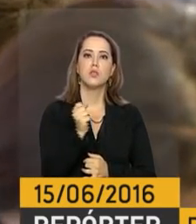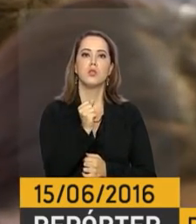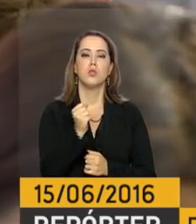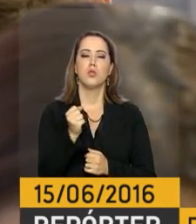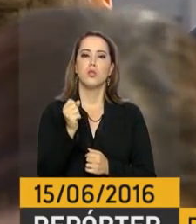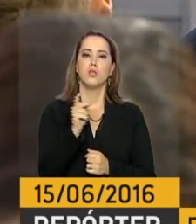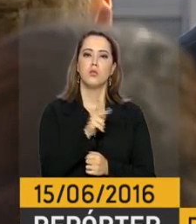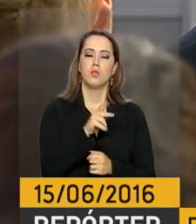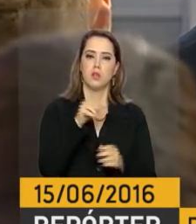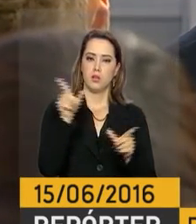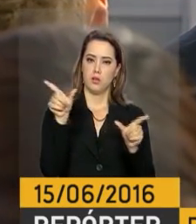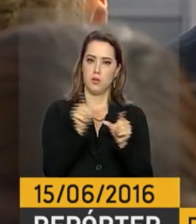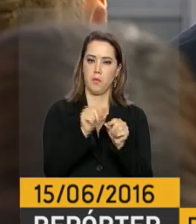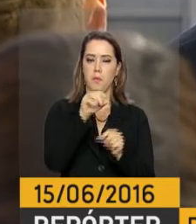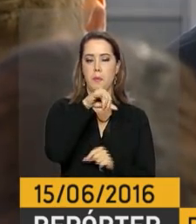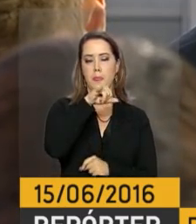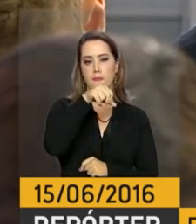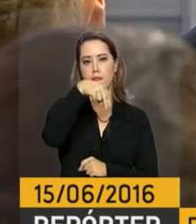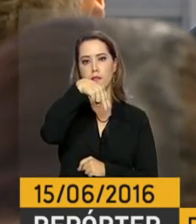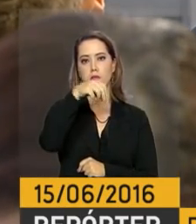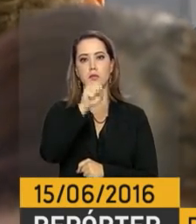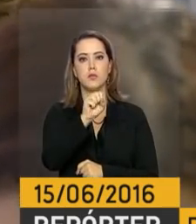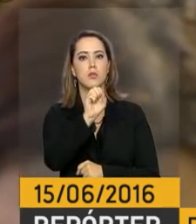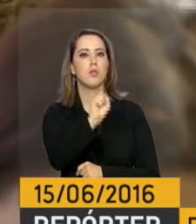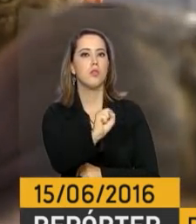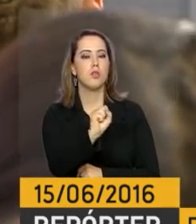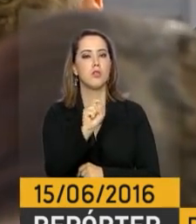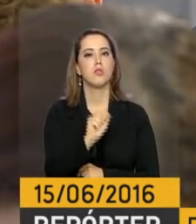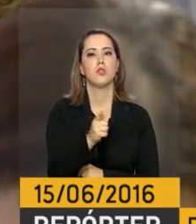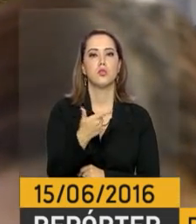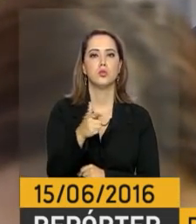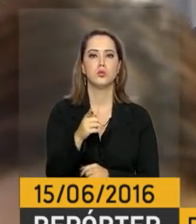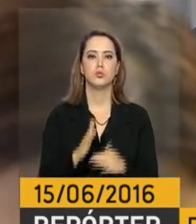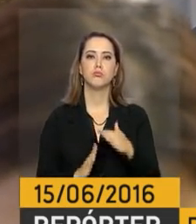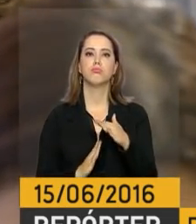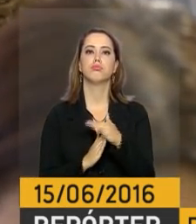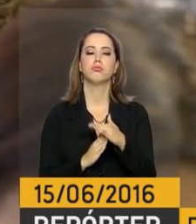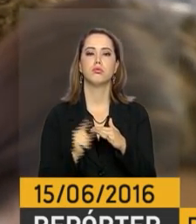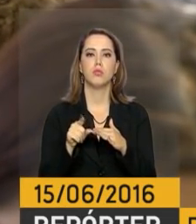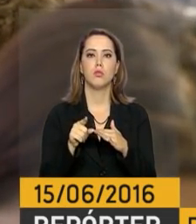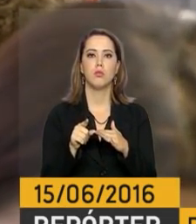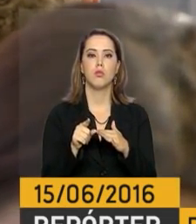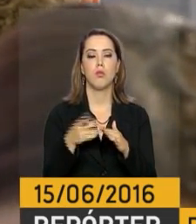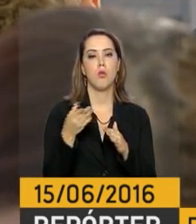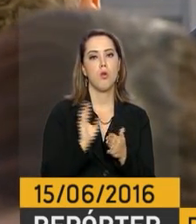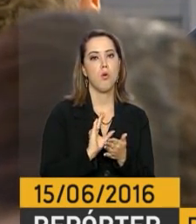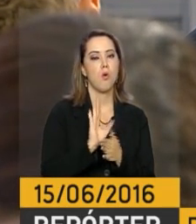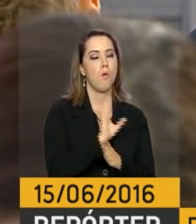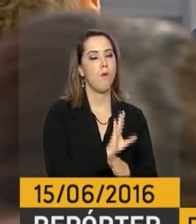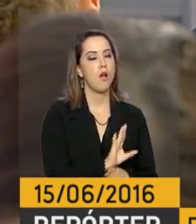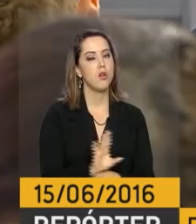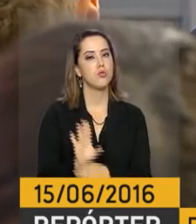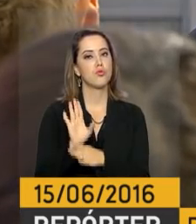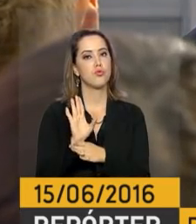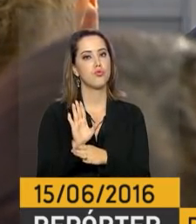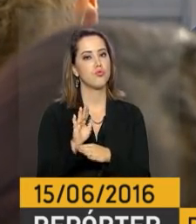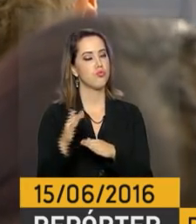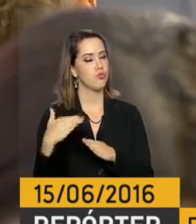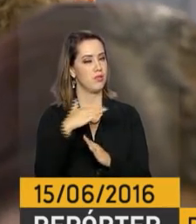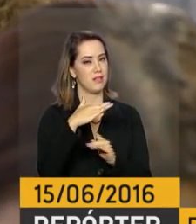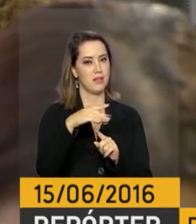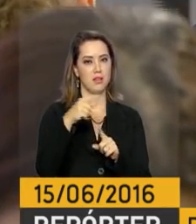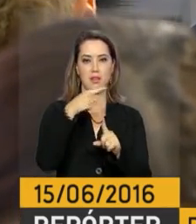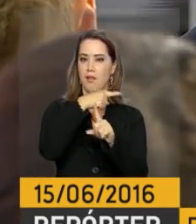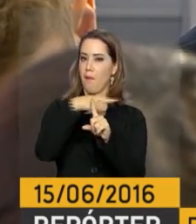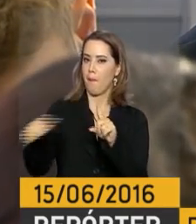estão dentro dessa regra. Então, o pagamento de benefícios que corresponde mais ou menos à metade, né, dos gastos primários, cerca de 500